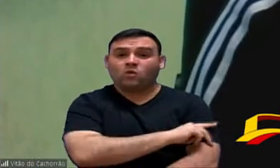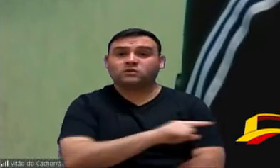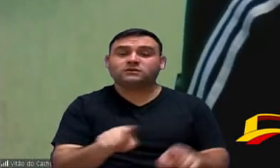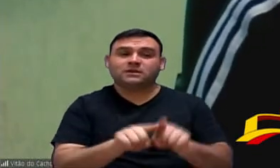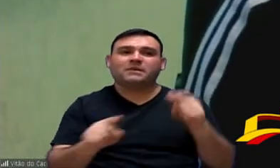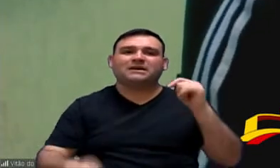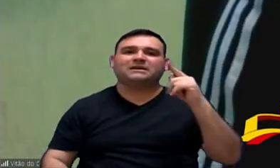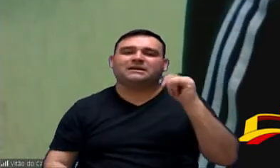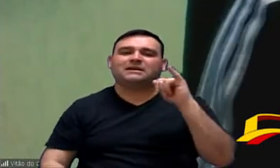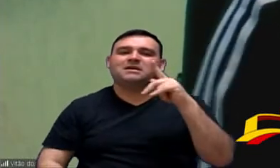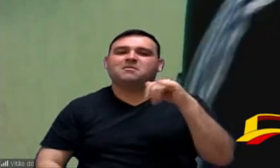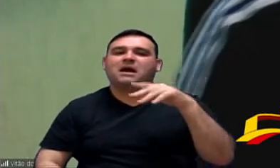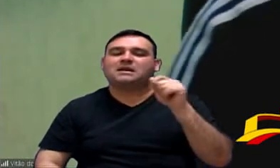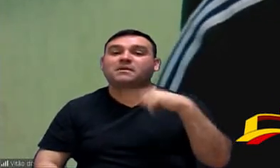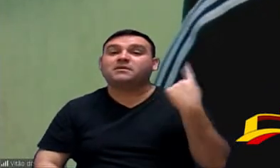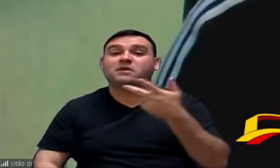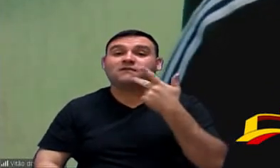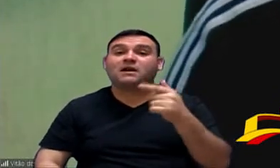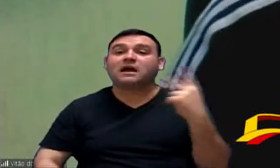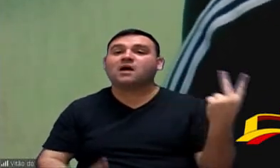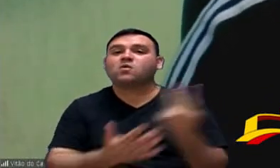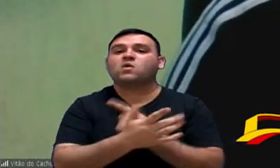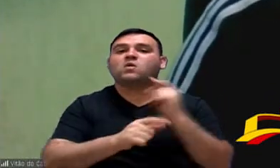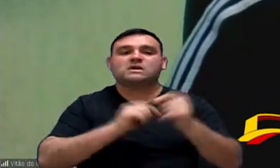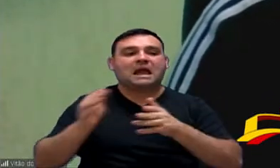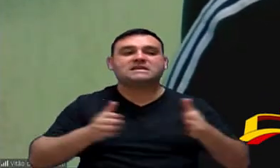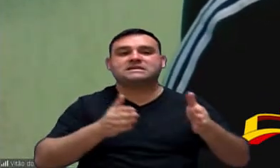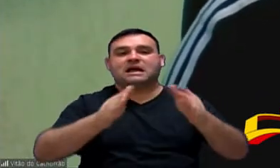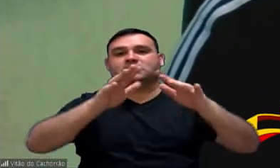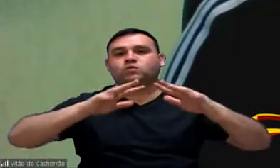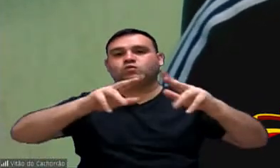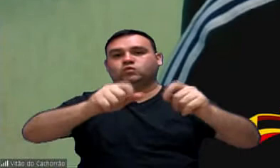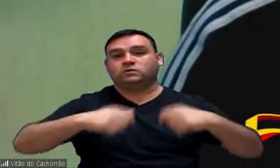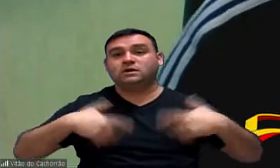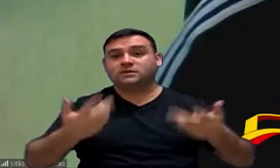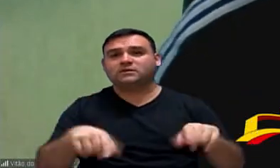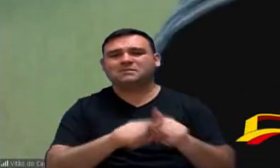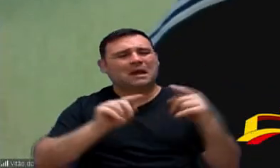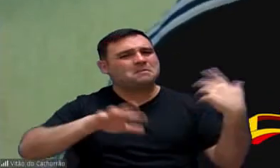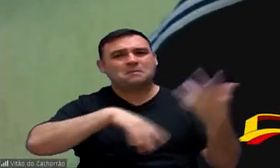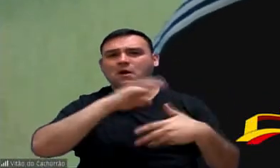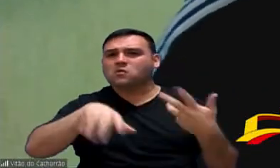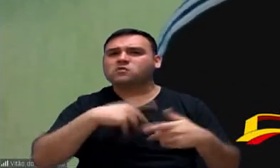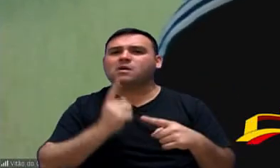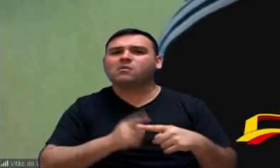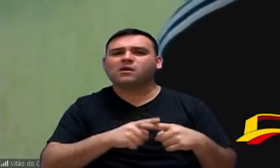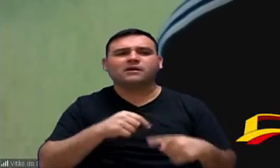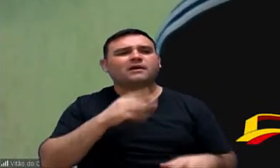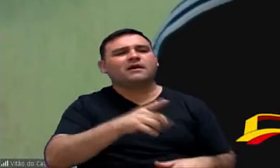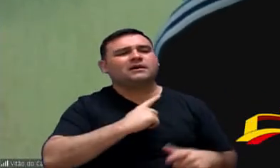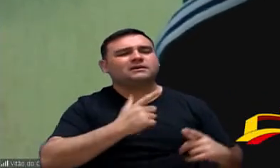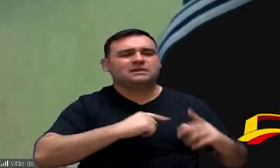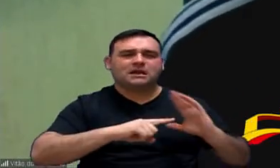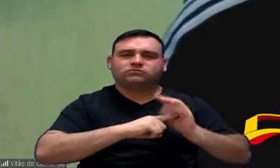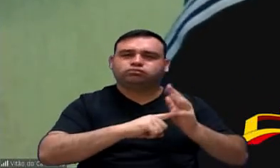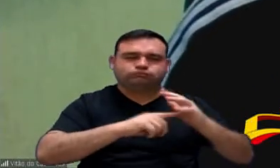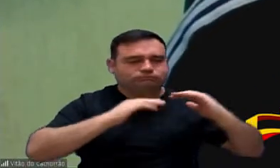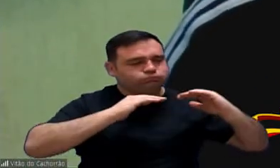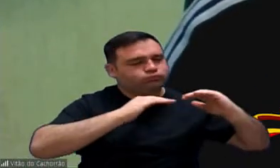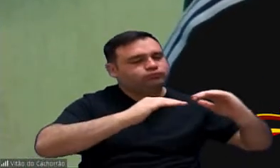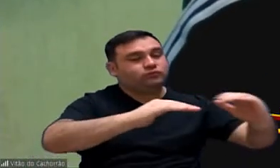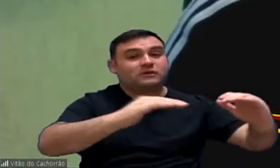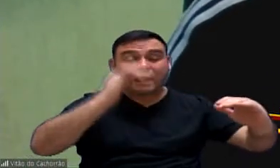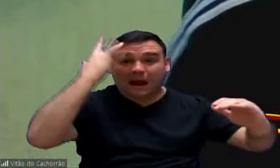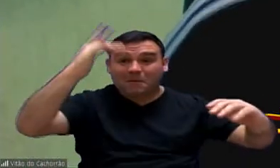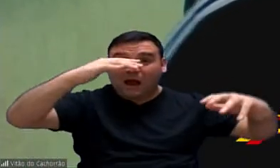Pedras também. Mas estamos falando da situação das estradas, Simoa. E é um caos. Você passa a máquina, deixa bem em paz. No